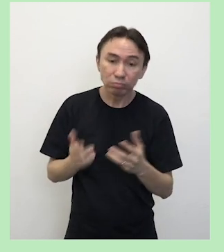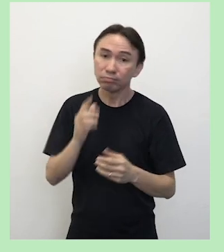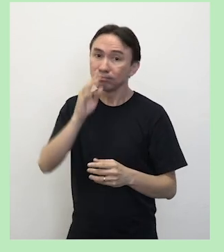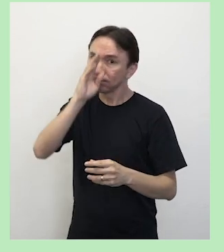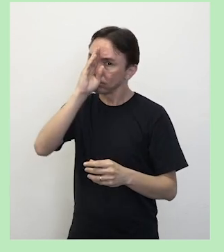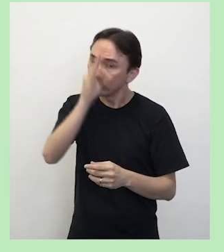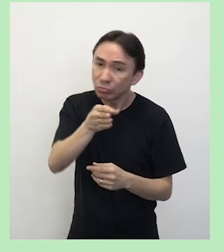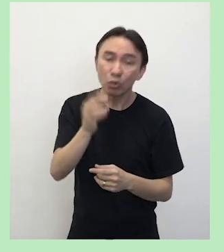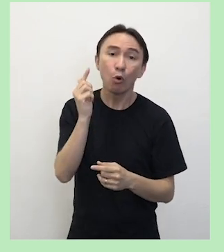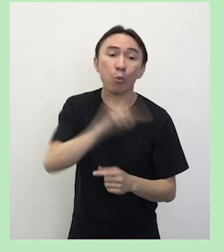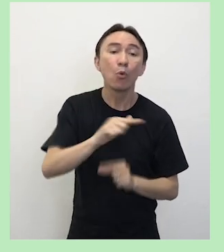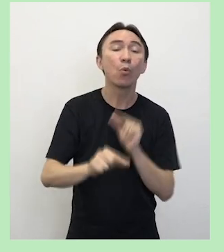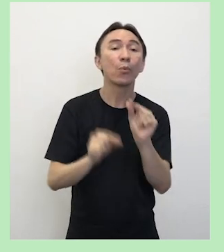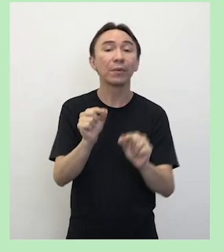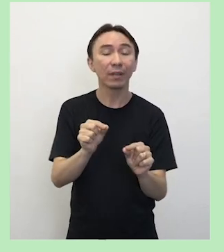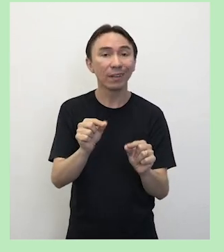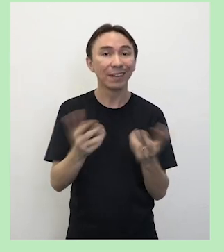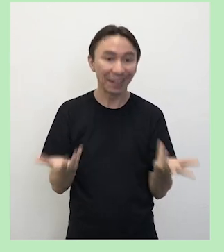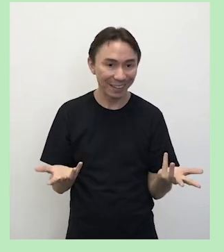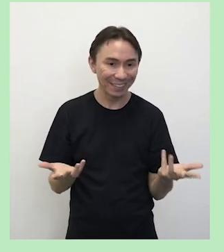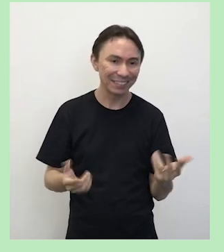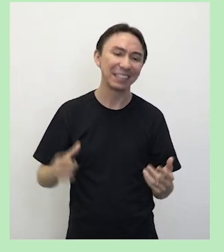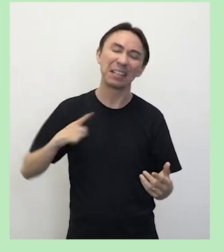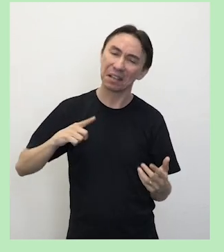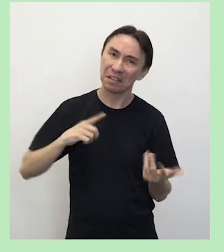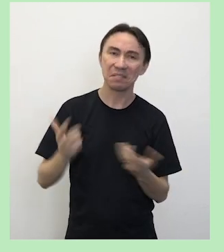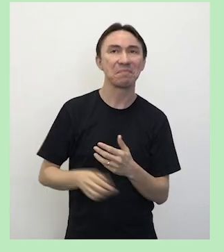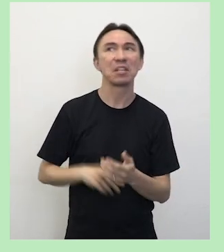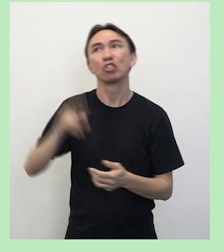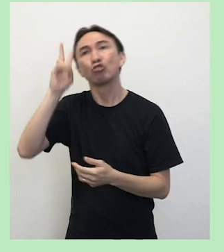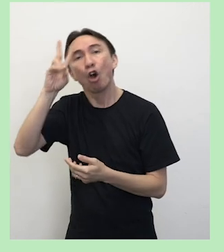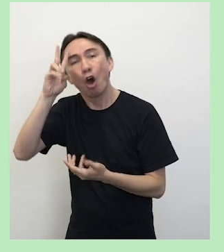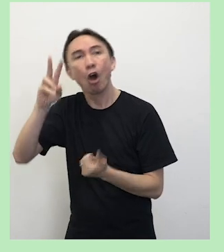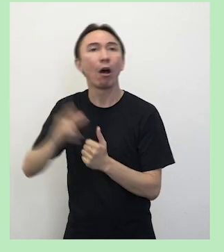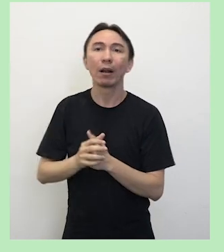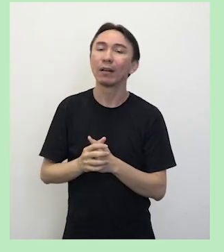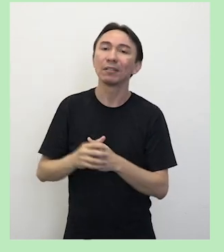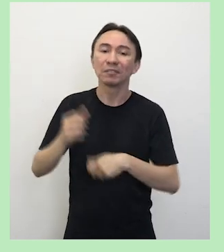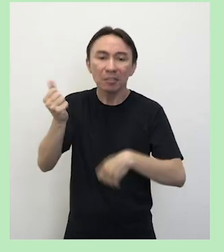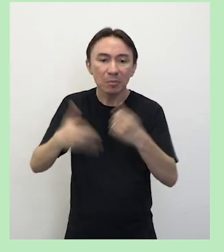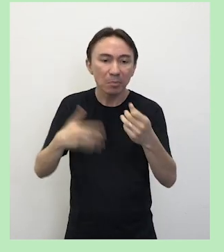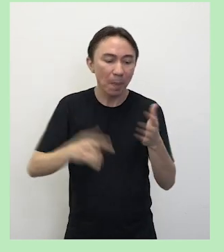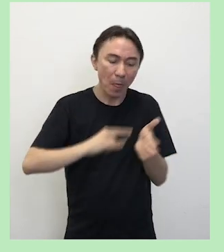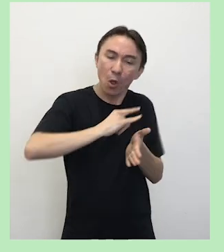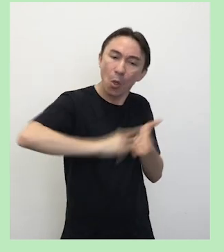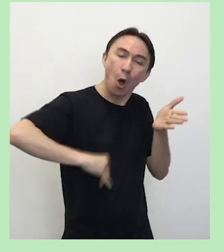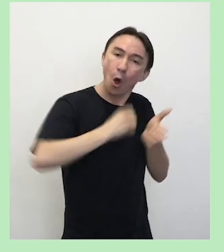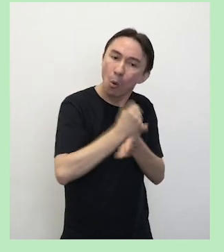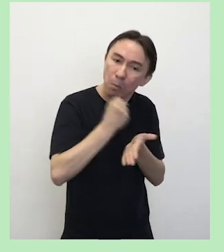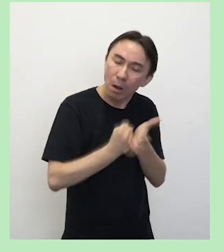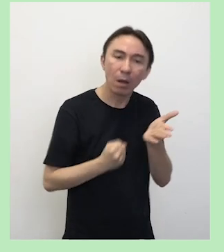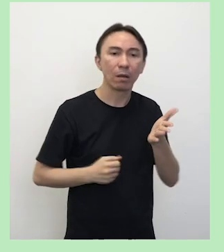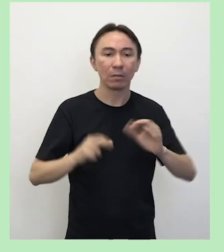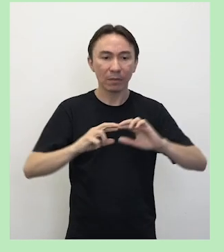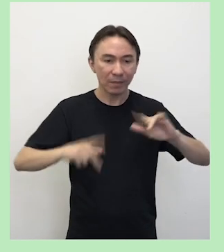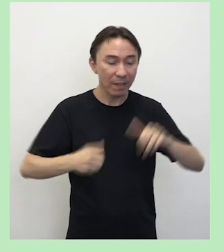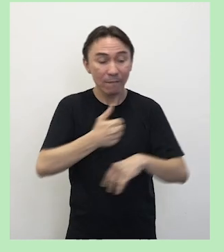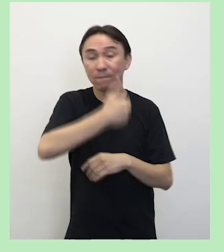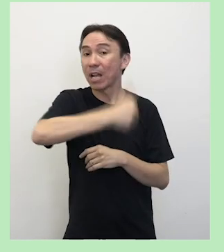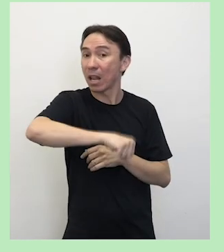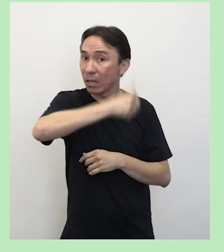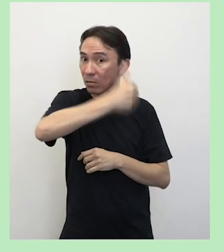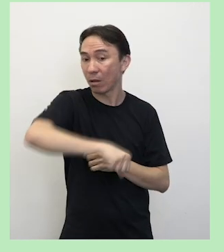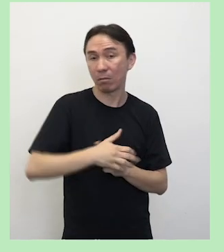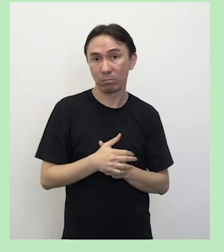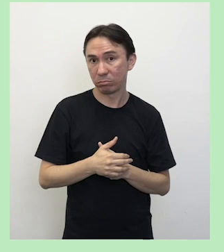São obtidos por meio de registro, depoimentos, instrumentos de avaliação durante e ao final do processo.